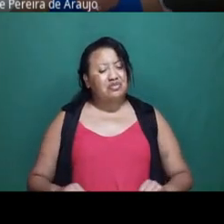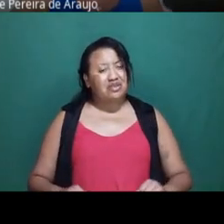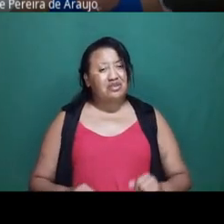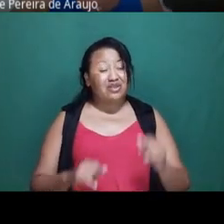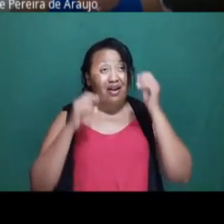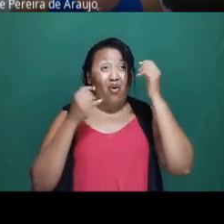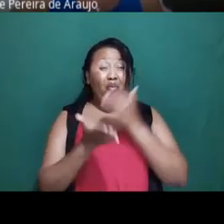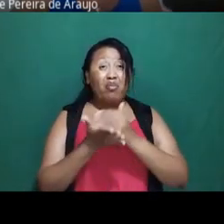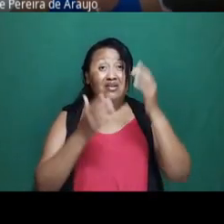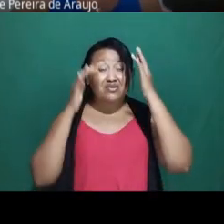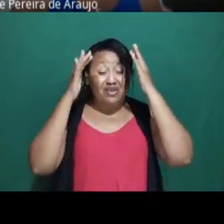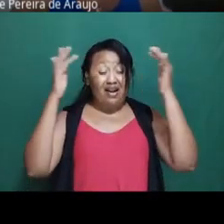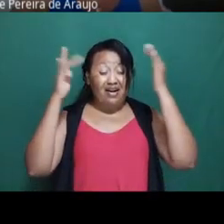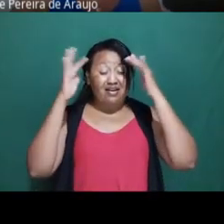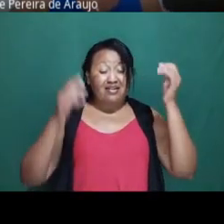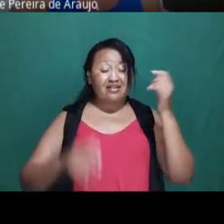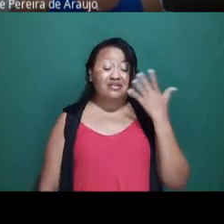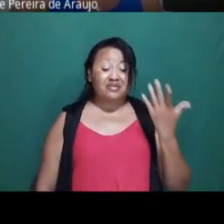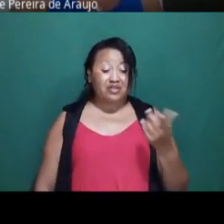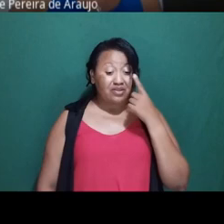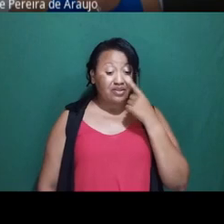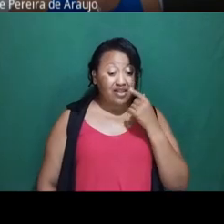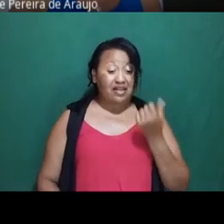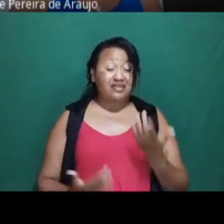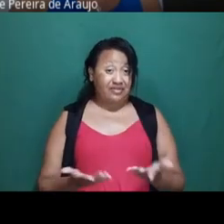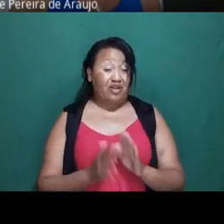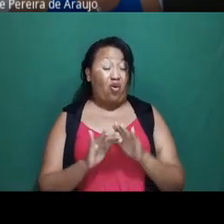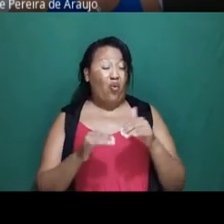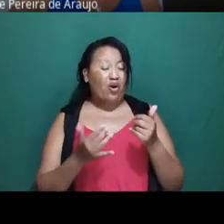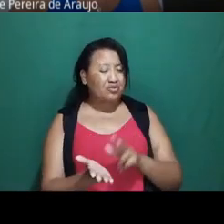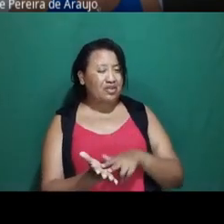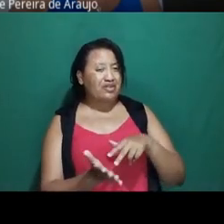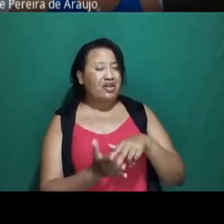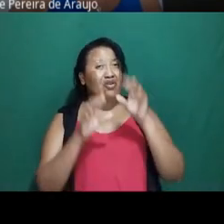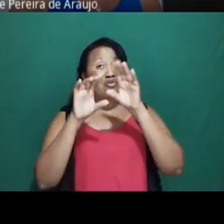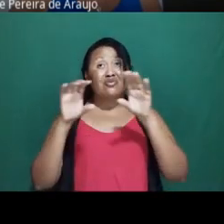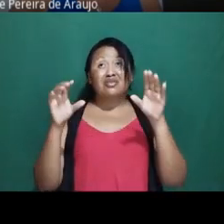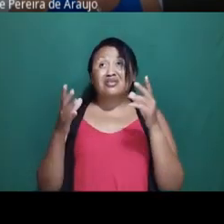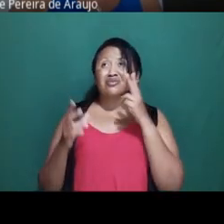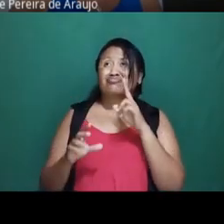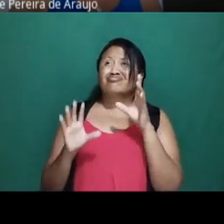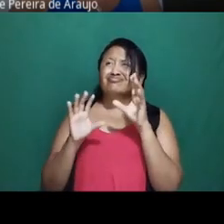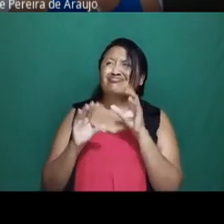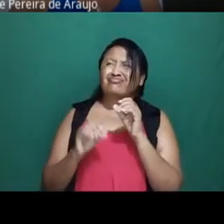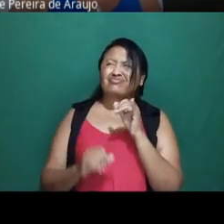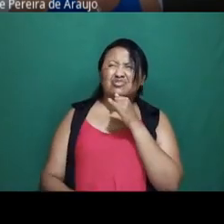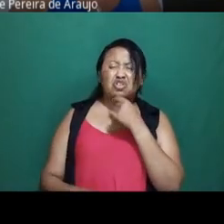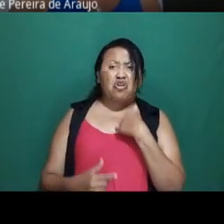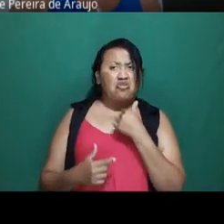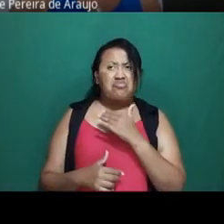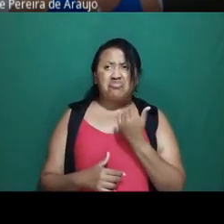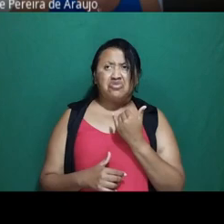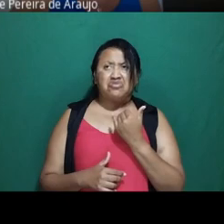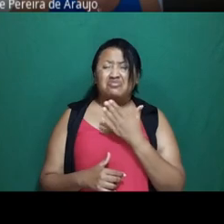na confluência do amor quando me levantar o céu estará morto esfaqueado eu mesmo estarei morto